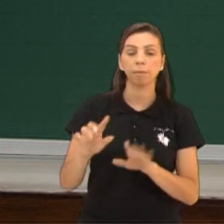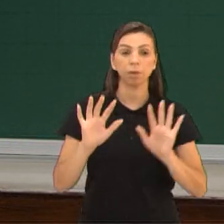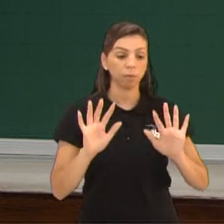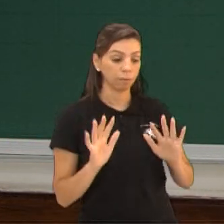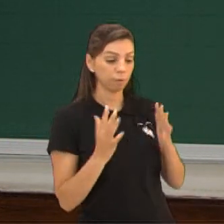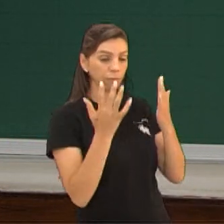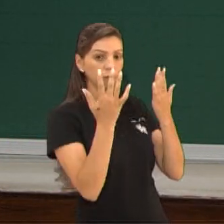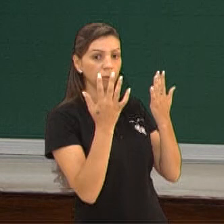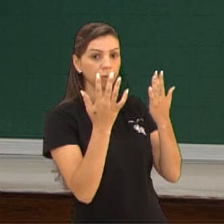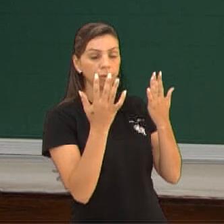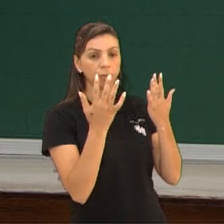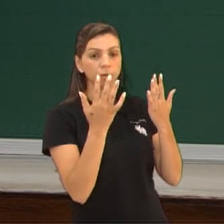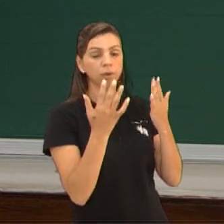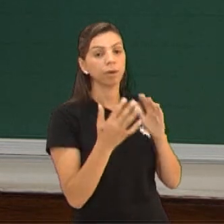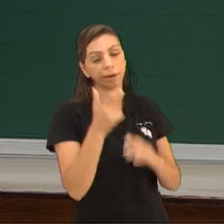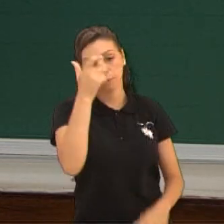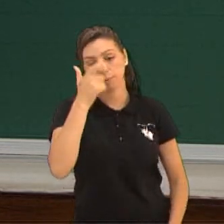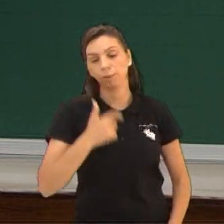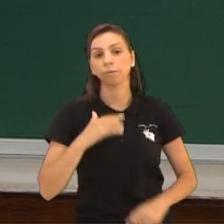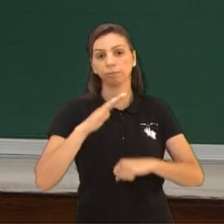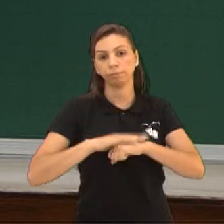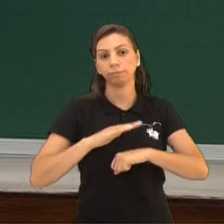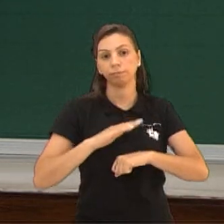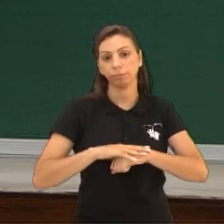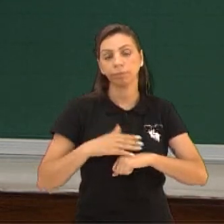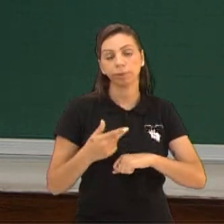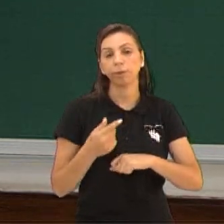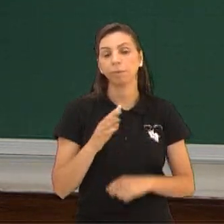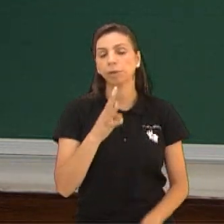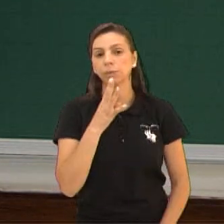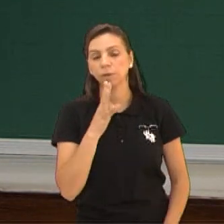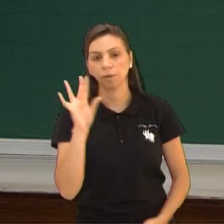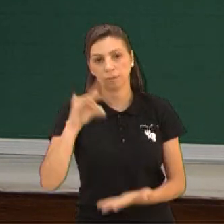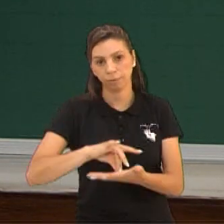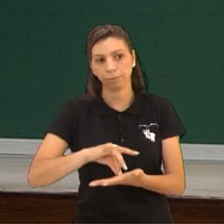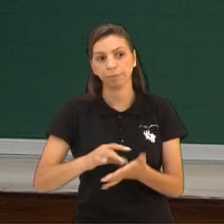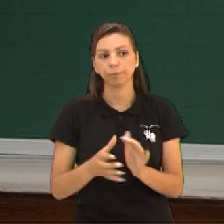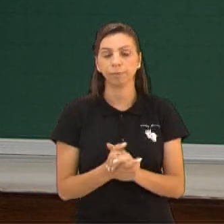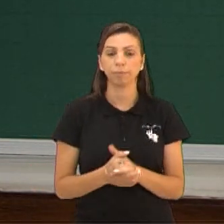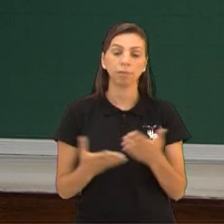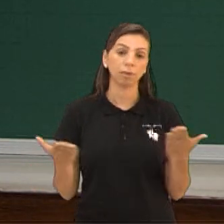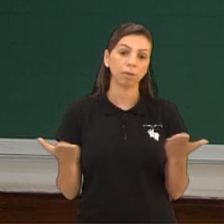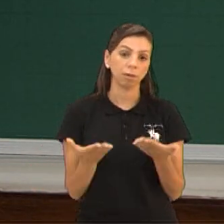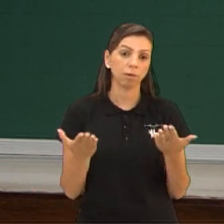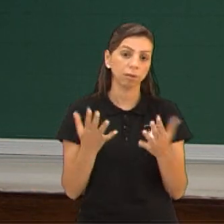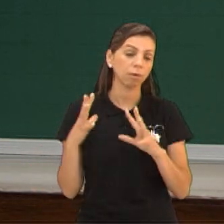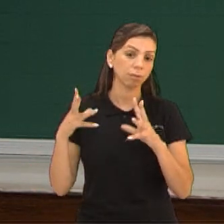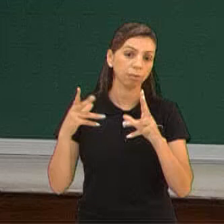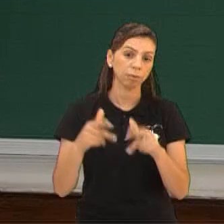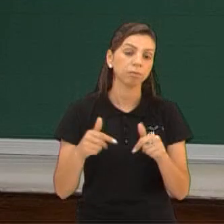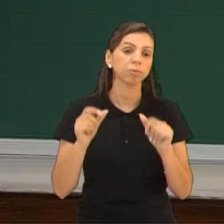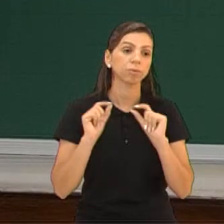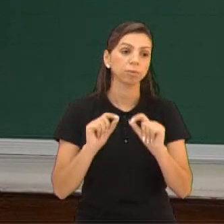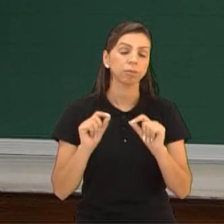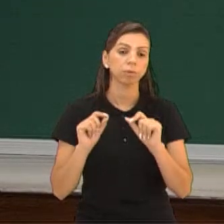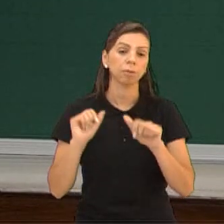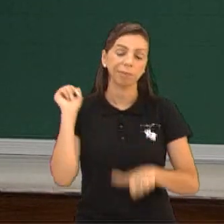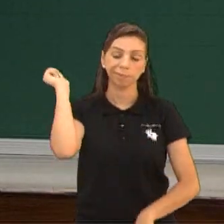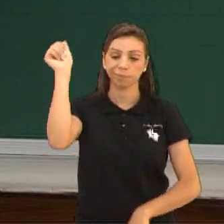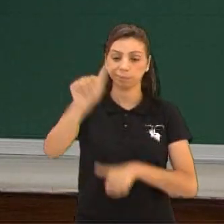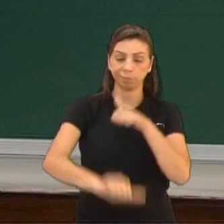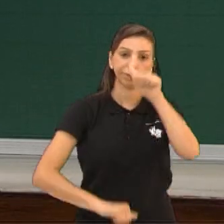que é aqui partindo do sujeito, que é, de fato, o que a gente pode conhecer, e, portanto, tudo isso fez com que fosse considerado uma